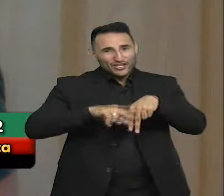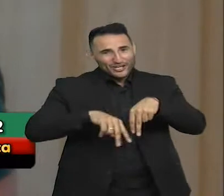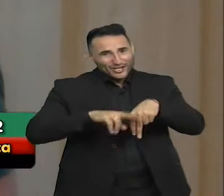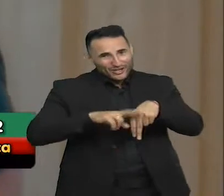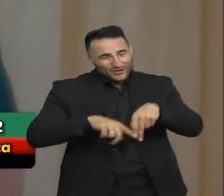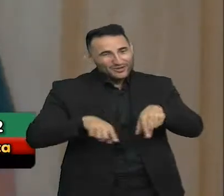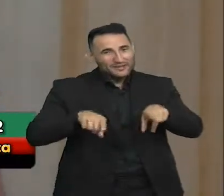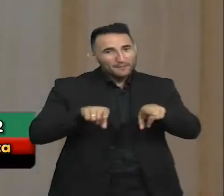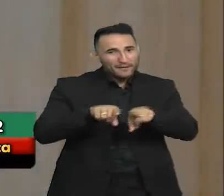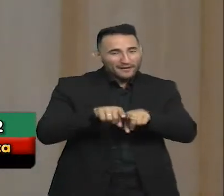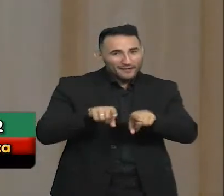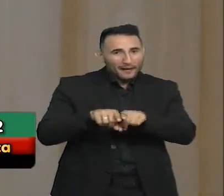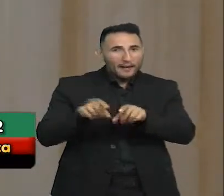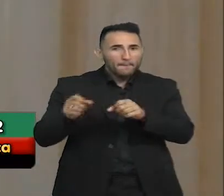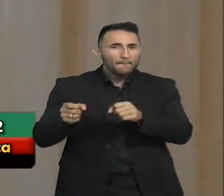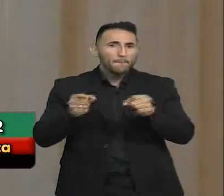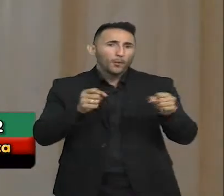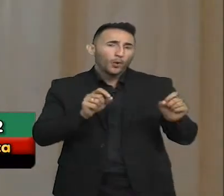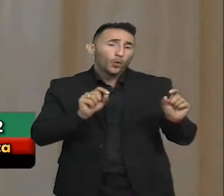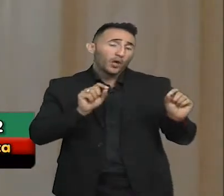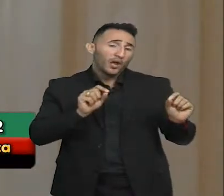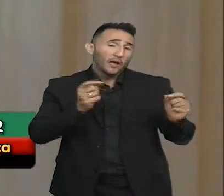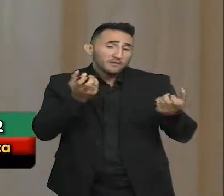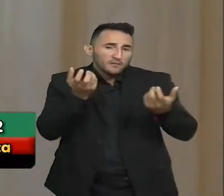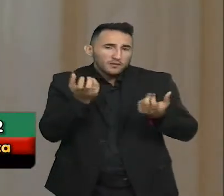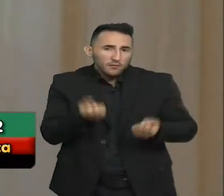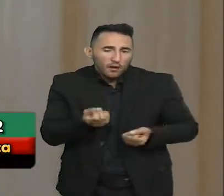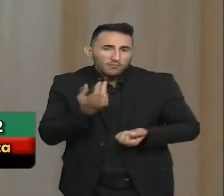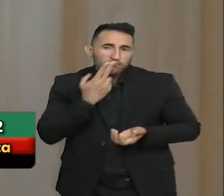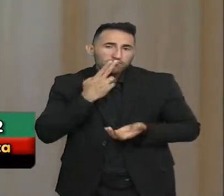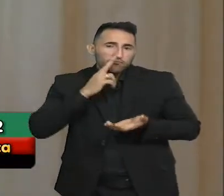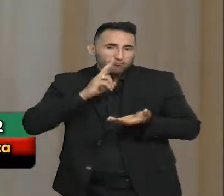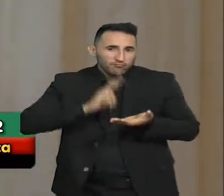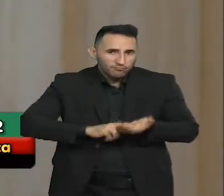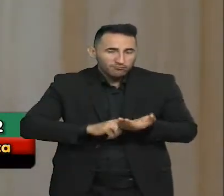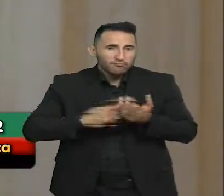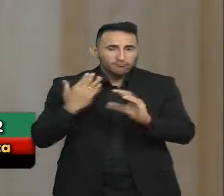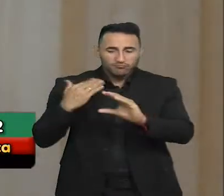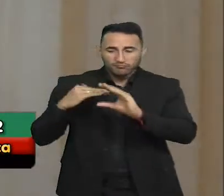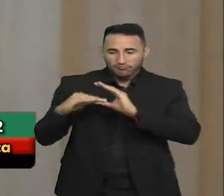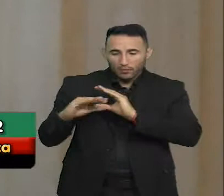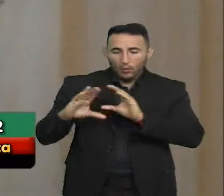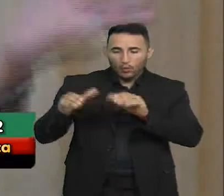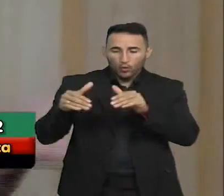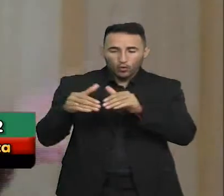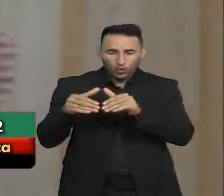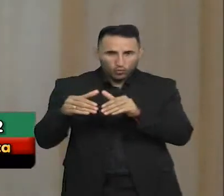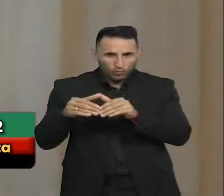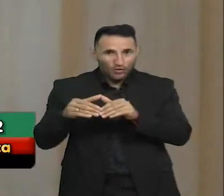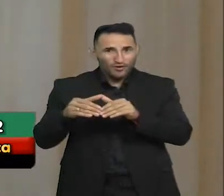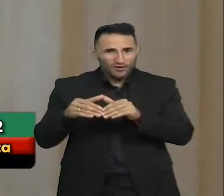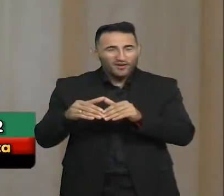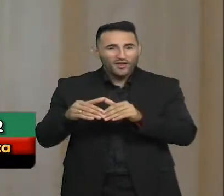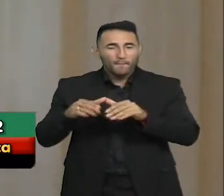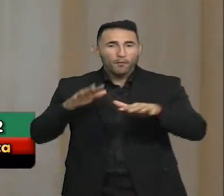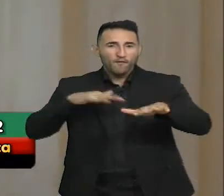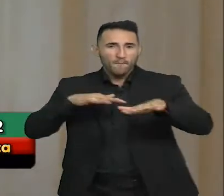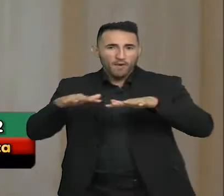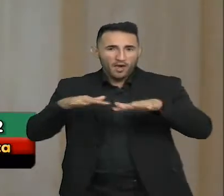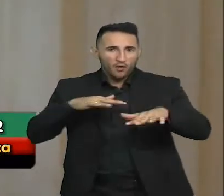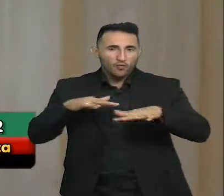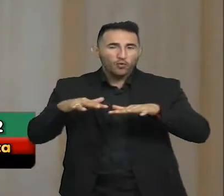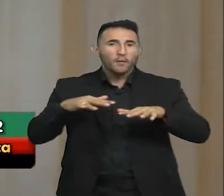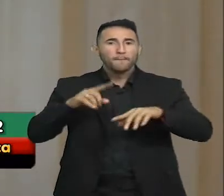às posições, por ter acatado a carta que o MODEPAC, que eu já aproveito para divulgar, o Movimento de Defesa